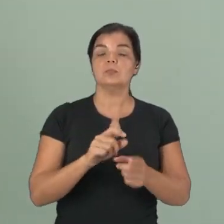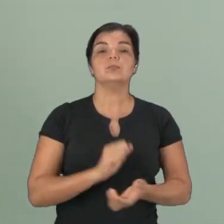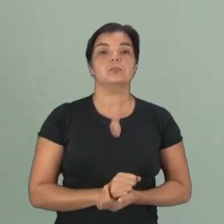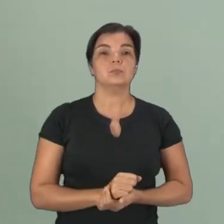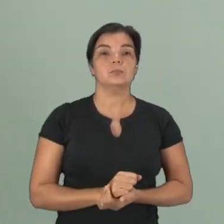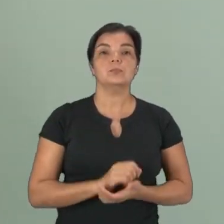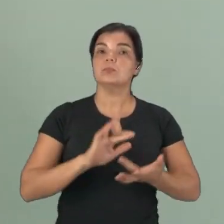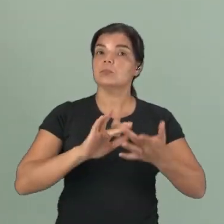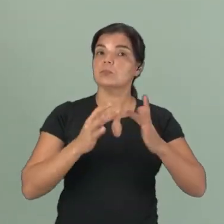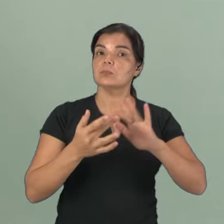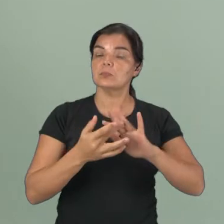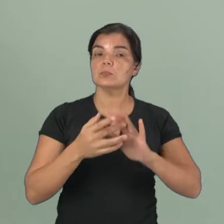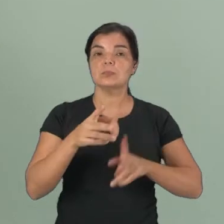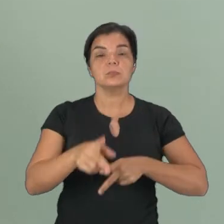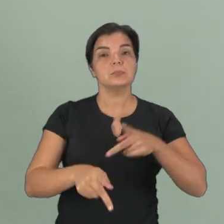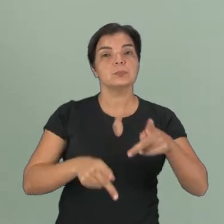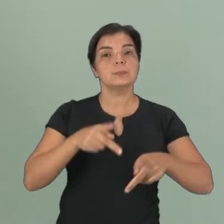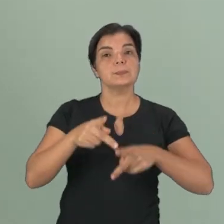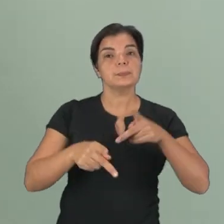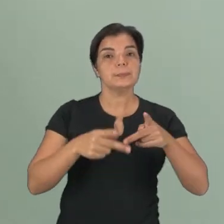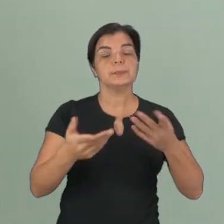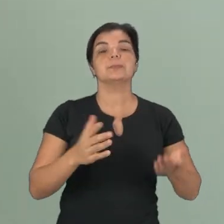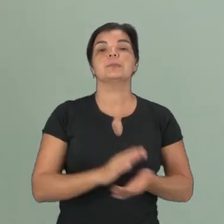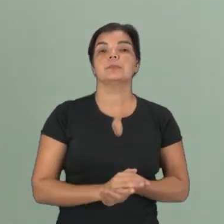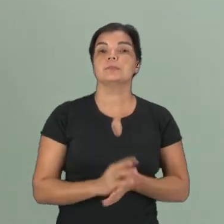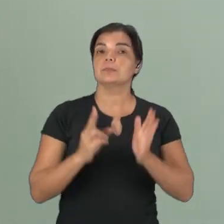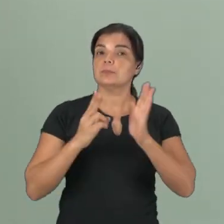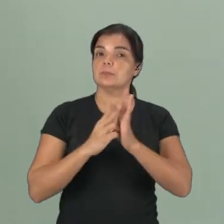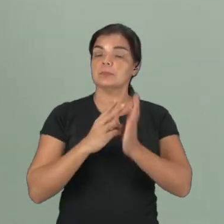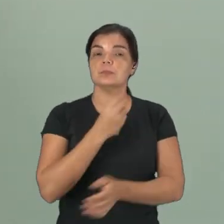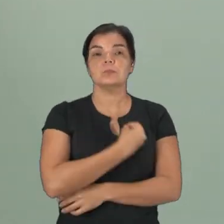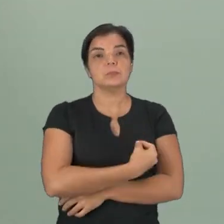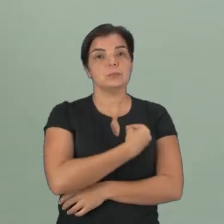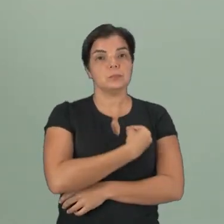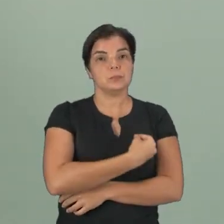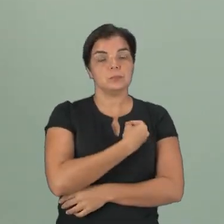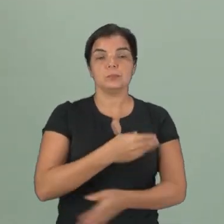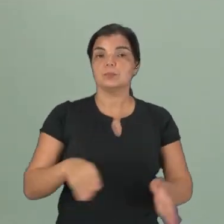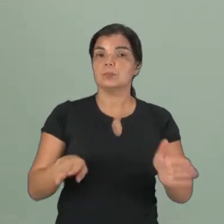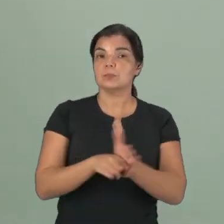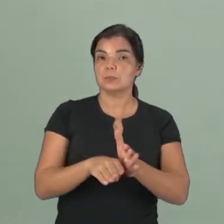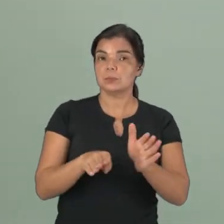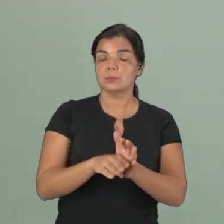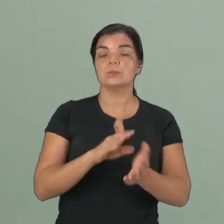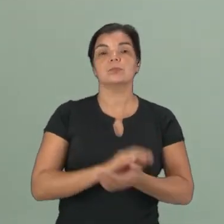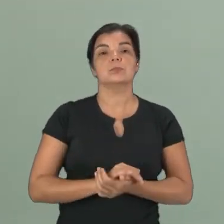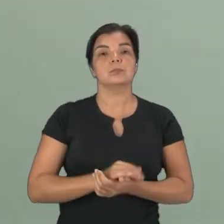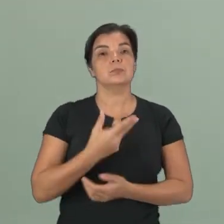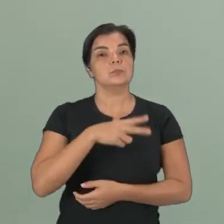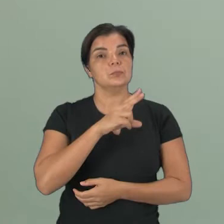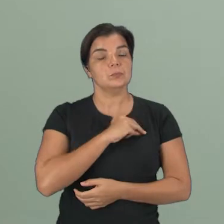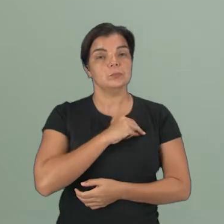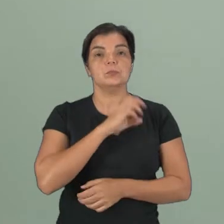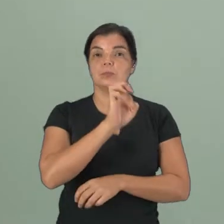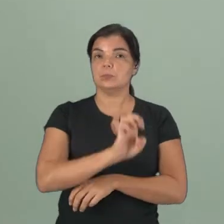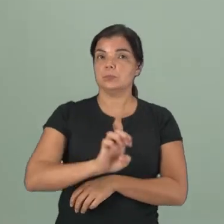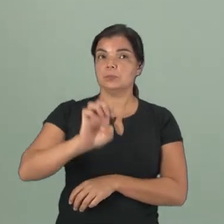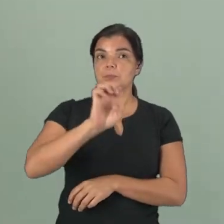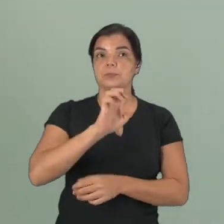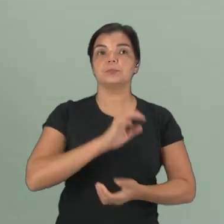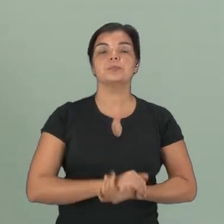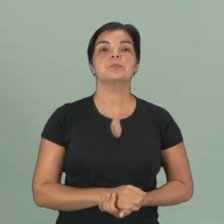de contato dessas populações nativas que aqui viviam com a chegada desses portugueses também europeus,